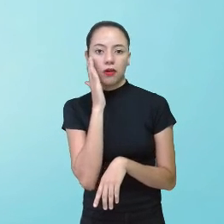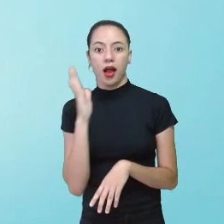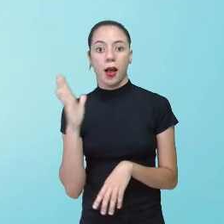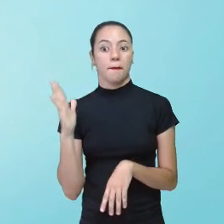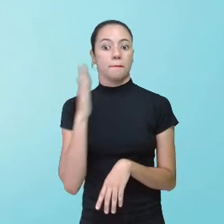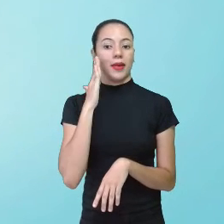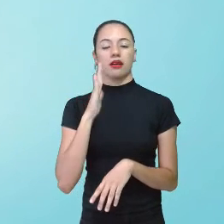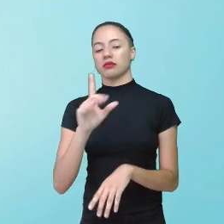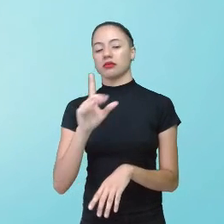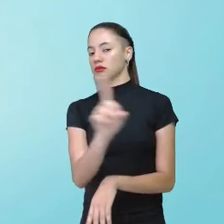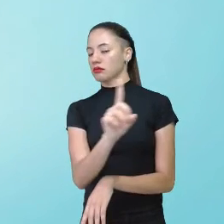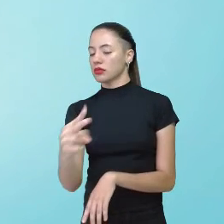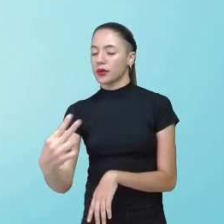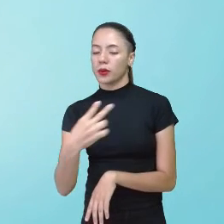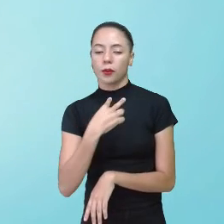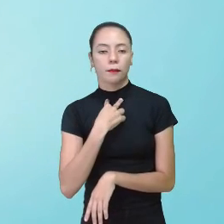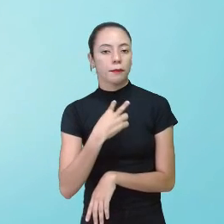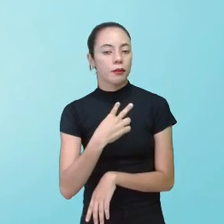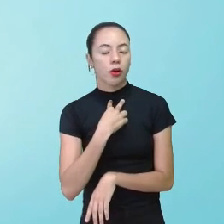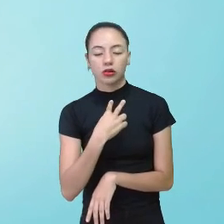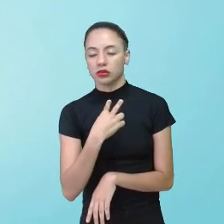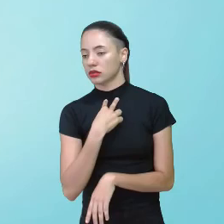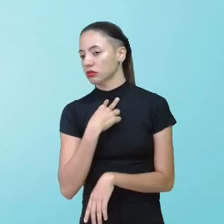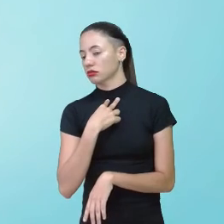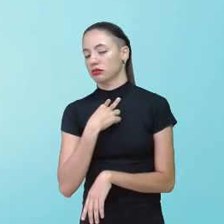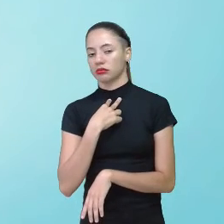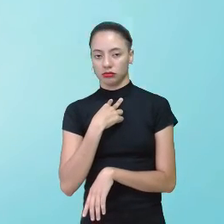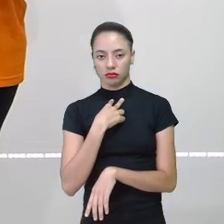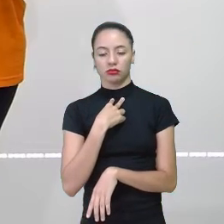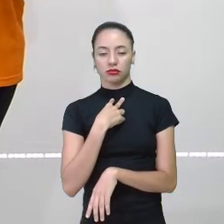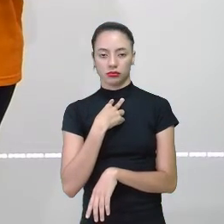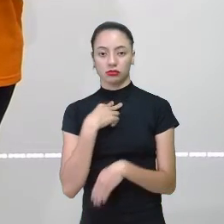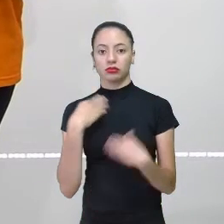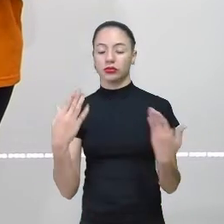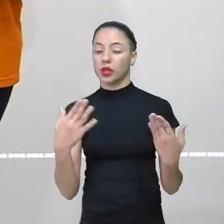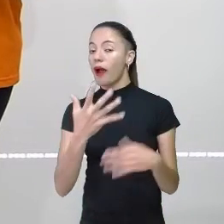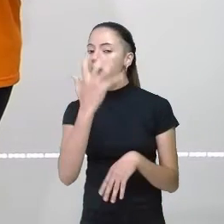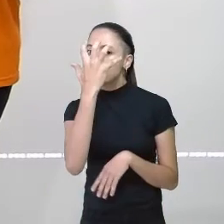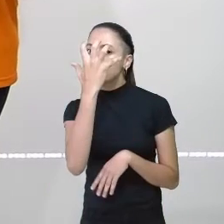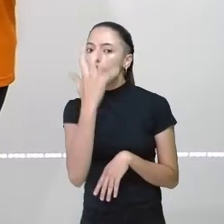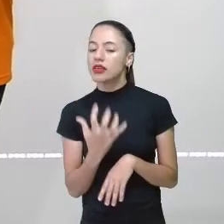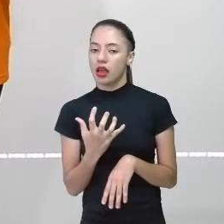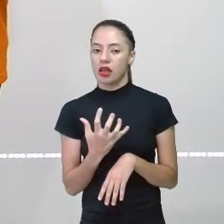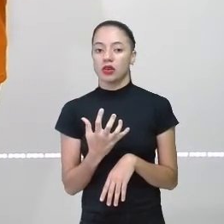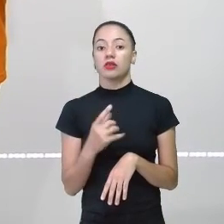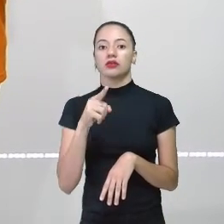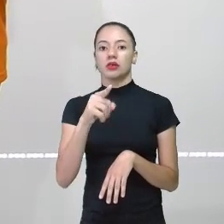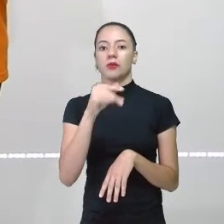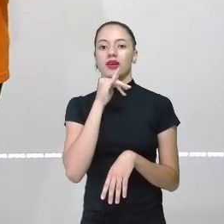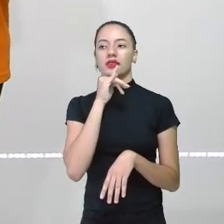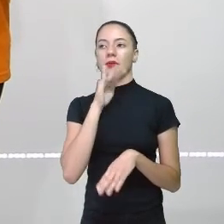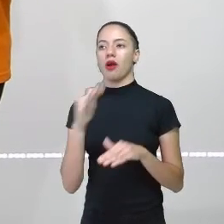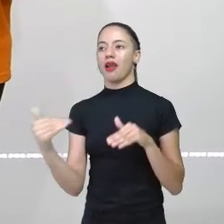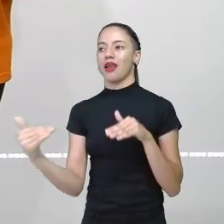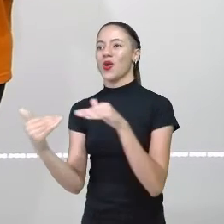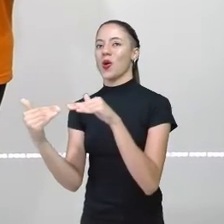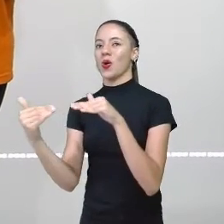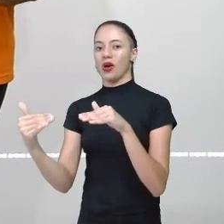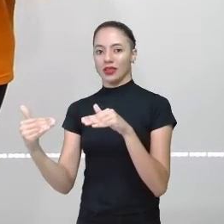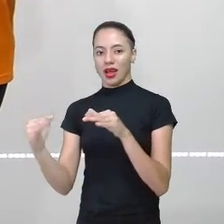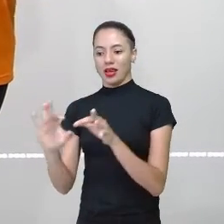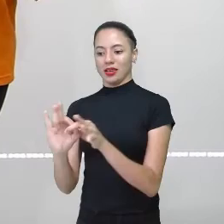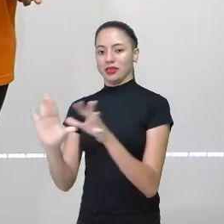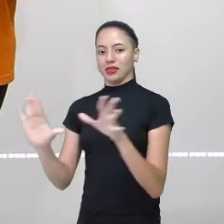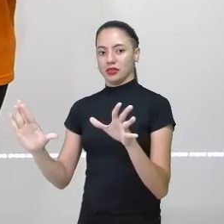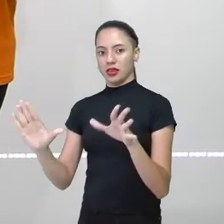bunda. Não pode, gente. Mesmo muito, muito, muito sério, mesmo que seja consentido, nem sempre